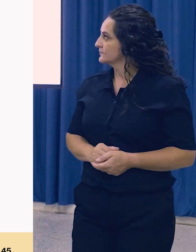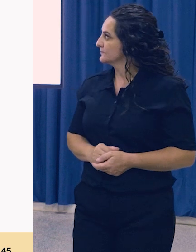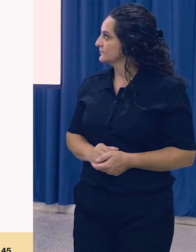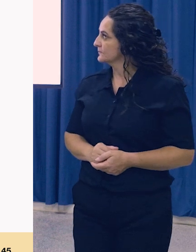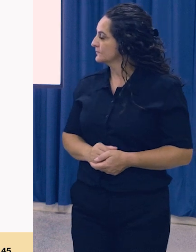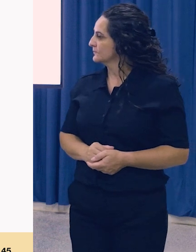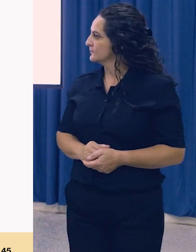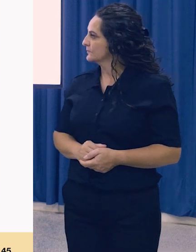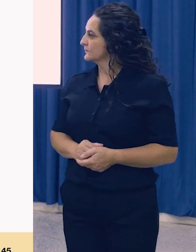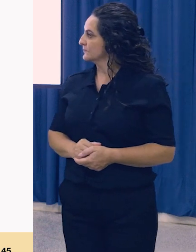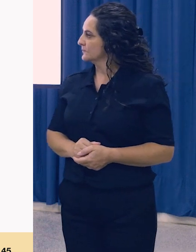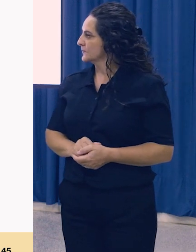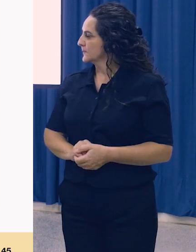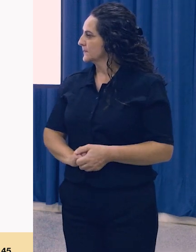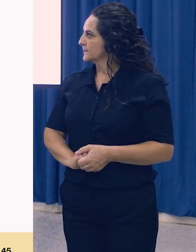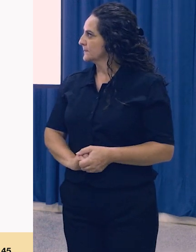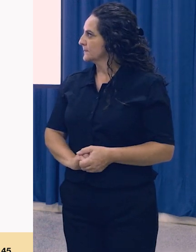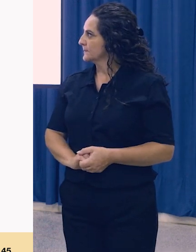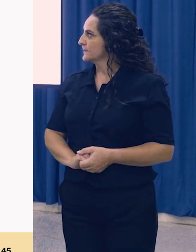Deixa eu passar aqui.